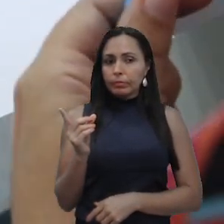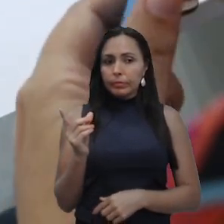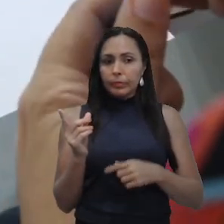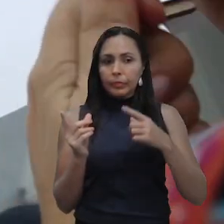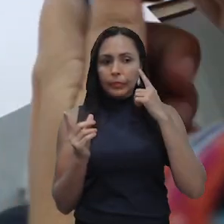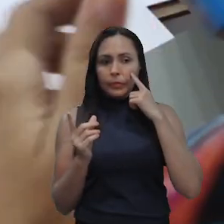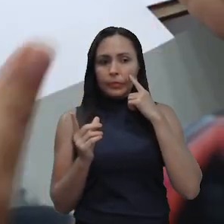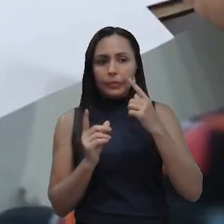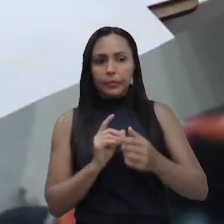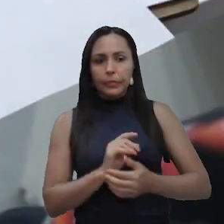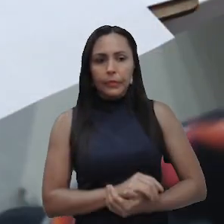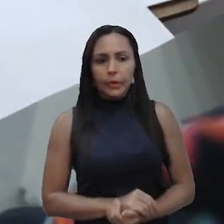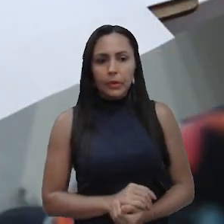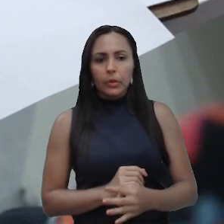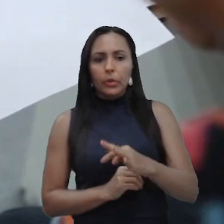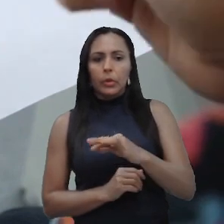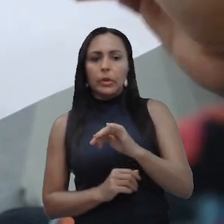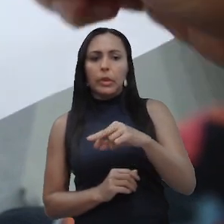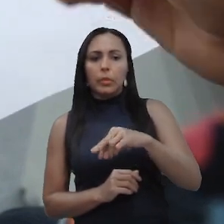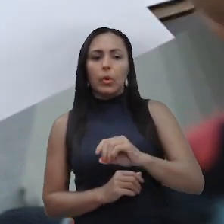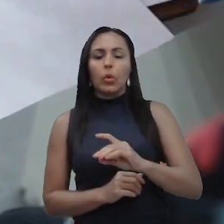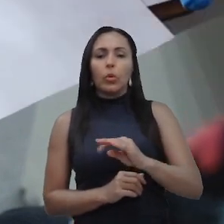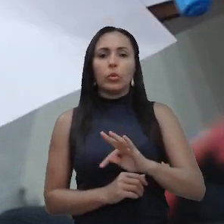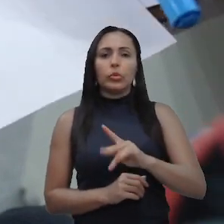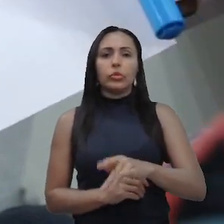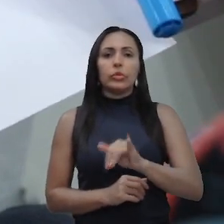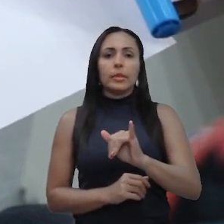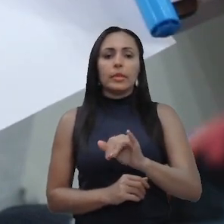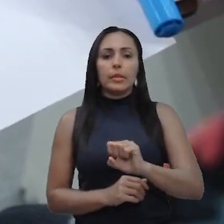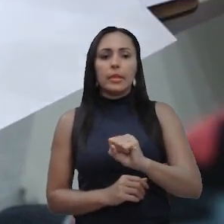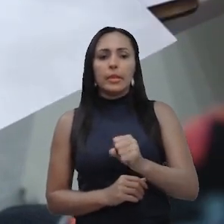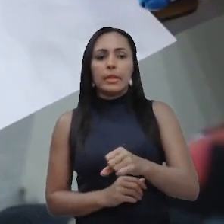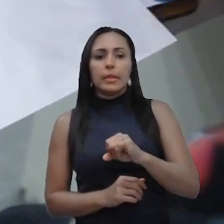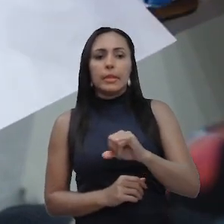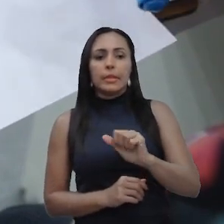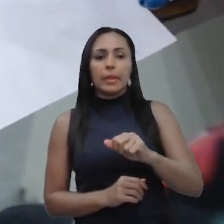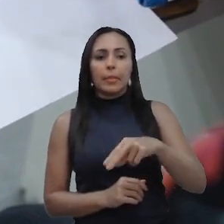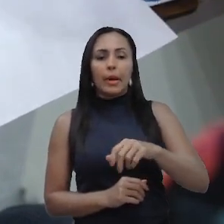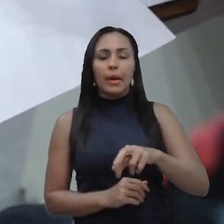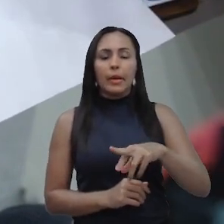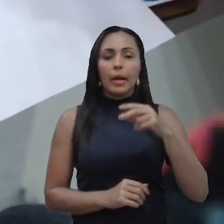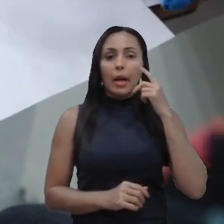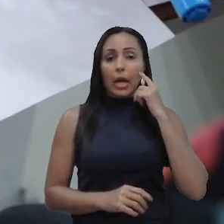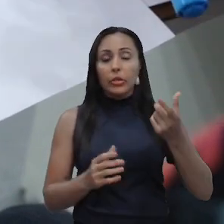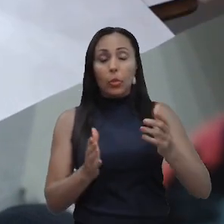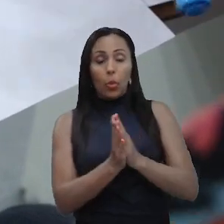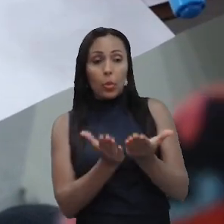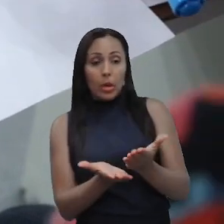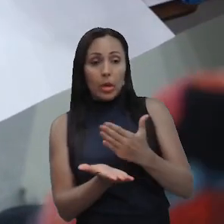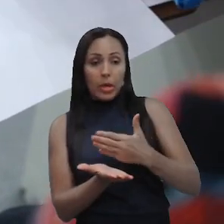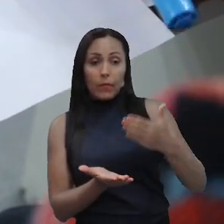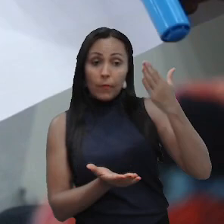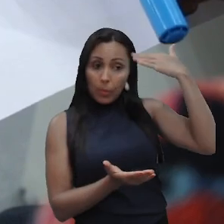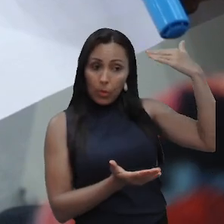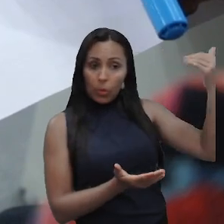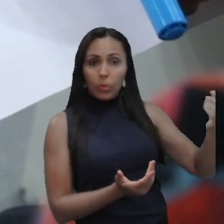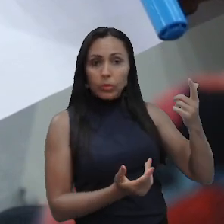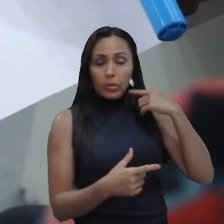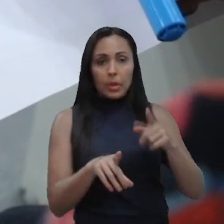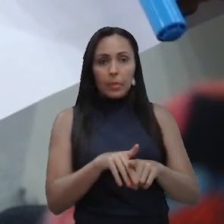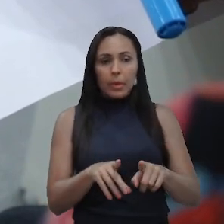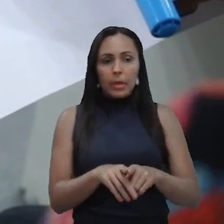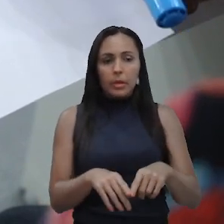Simara, né, que é um dos grandes nomes assim de um livro que a gente vai dar uma olhadinha agora também, que é Grid,